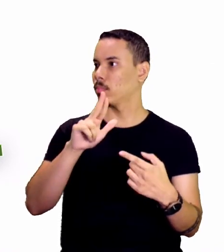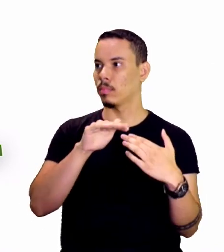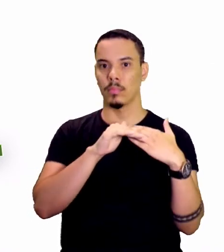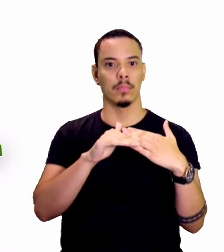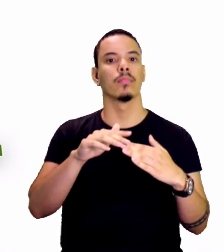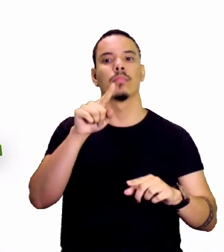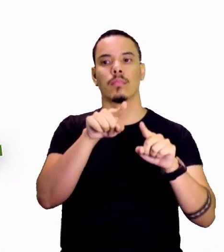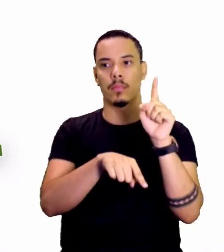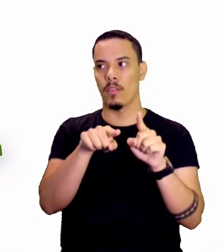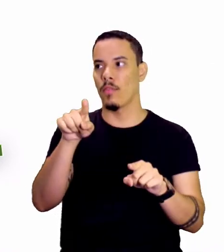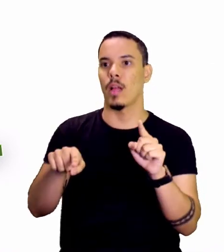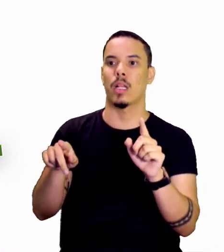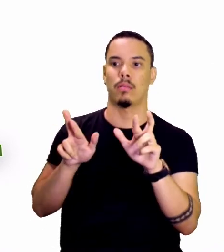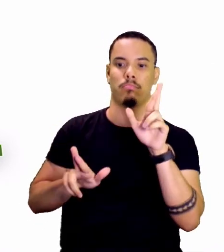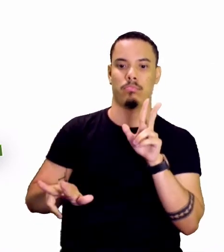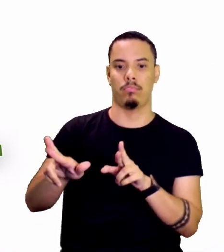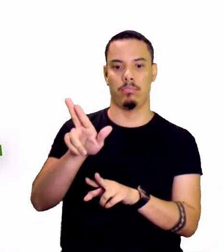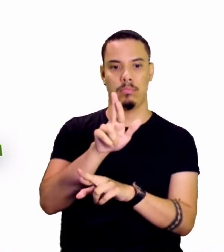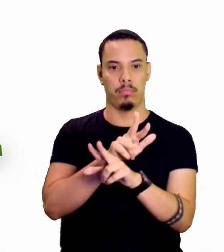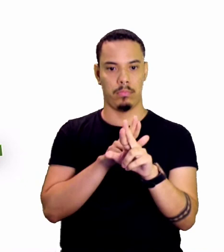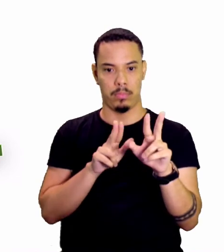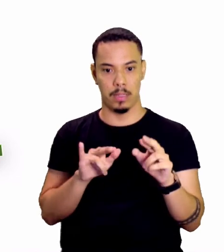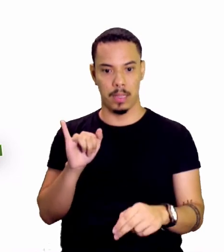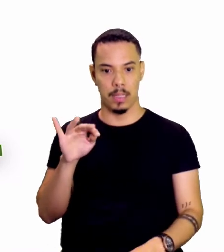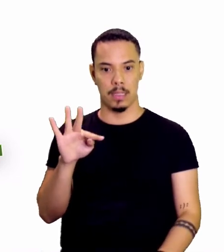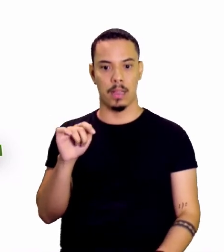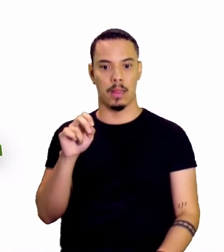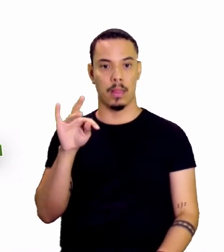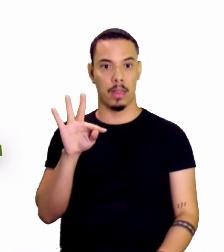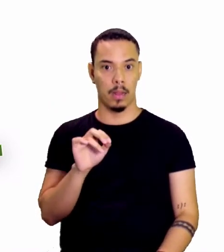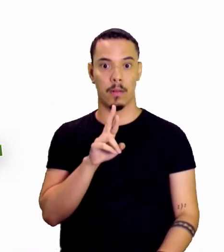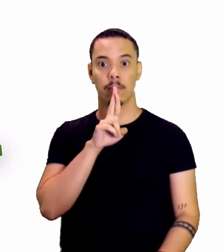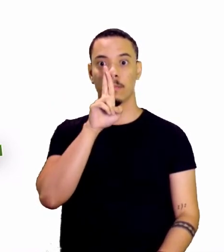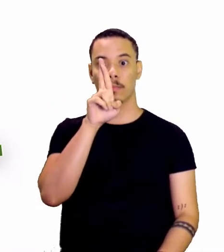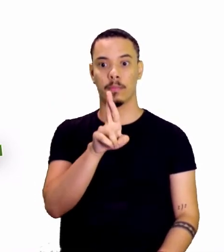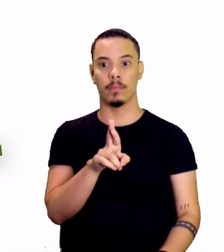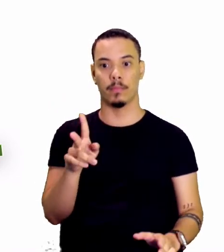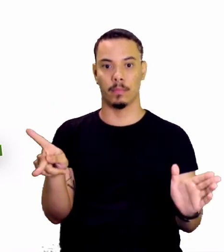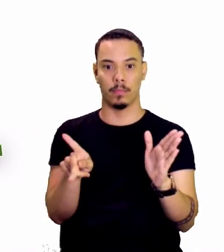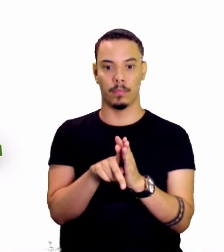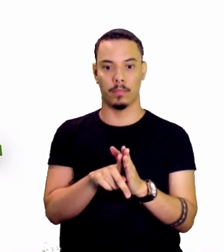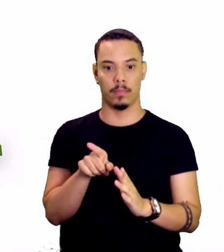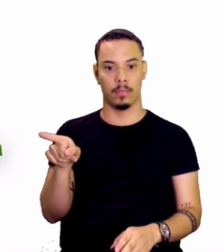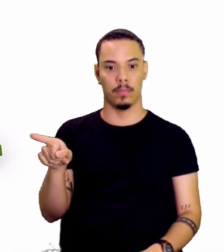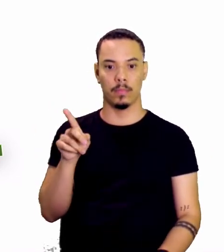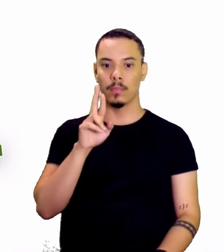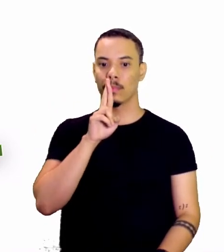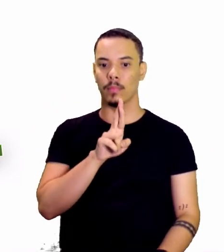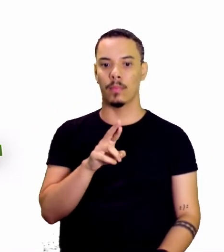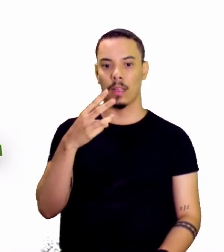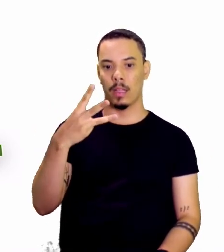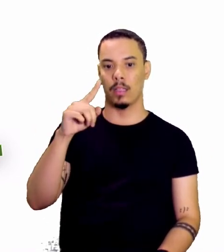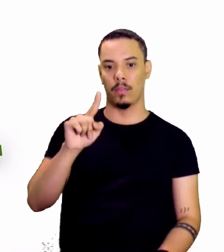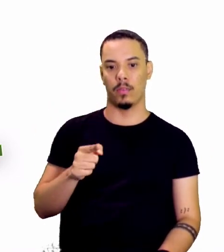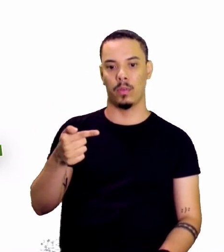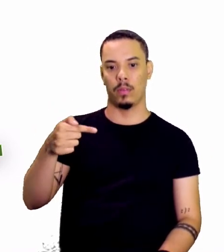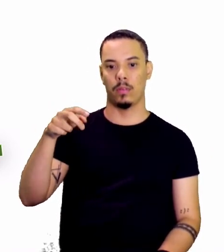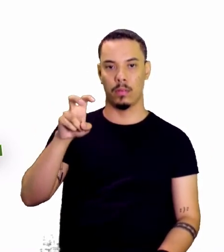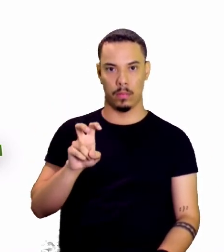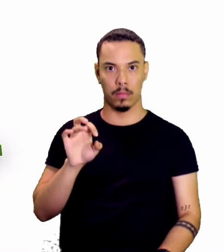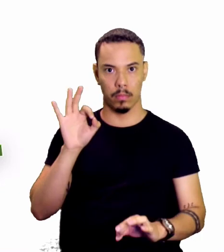vai variar em cada. Ela instantânea né naquele. Considerado tá ali ó o